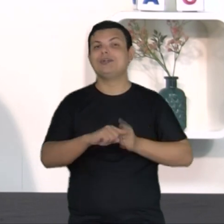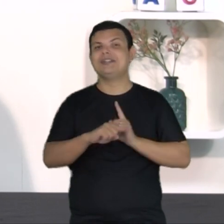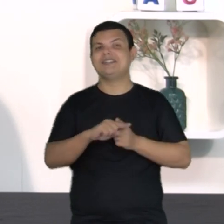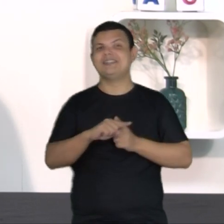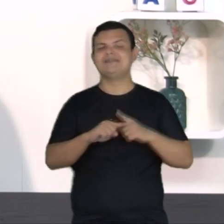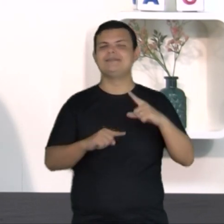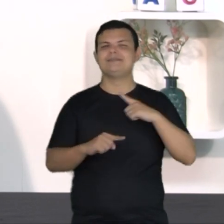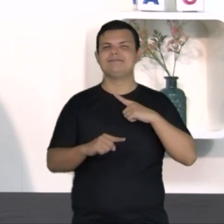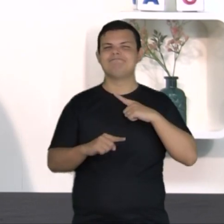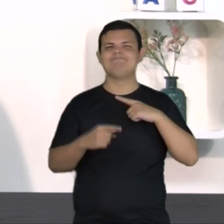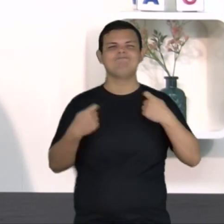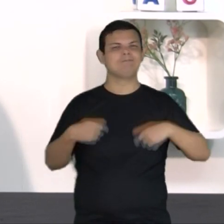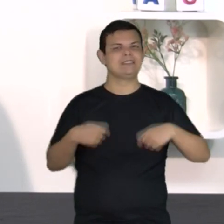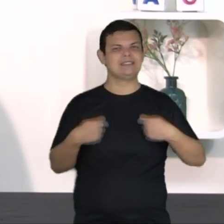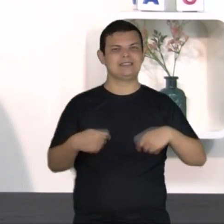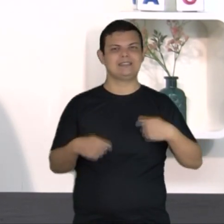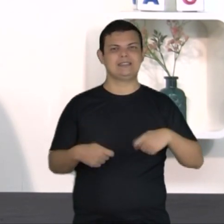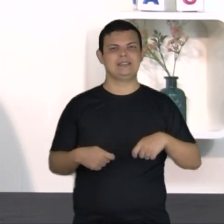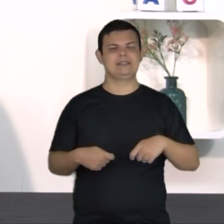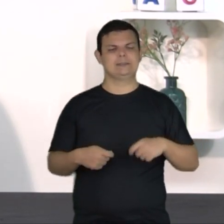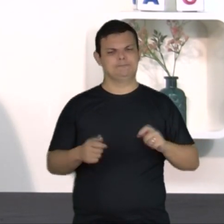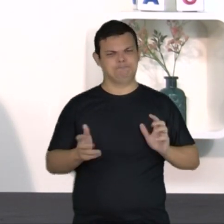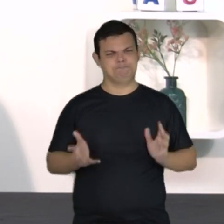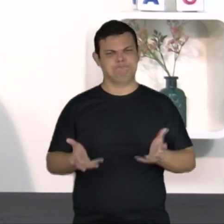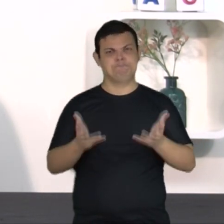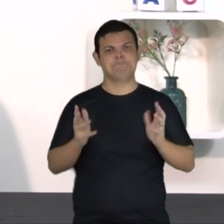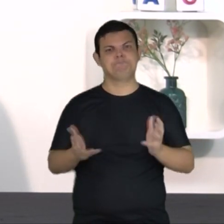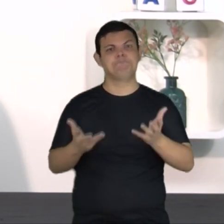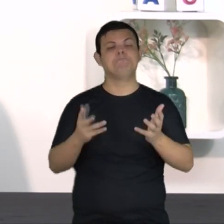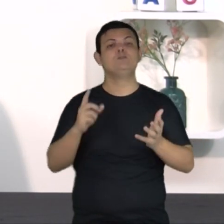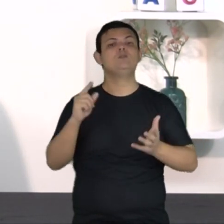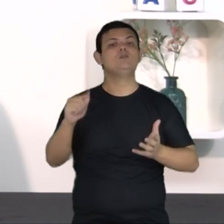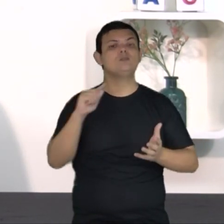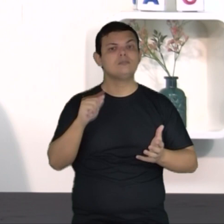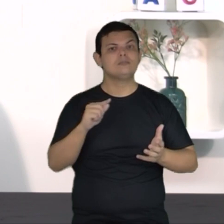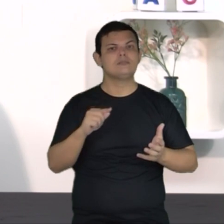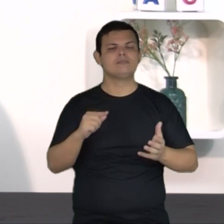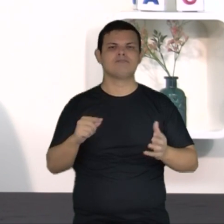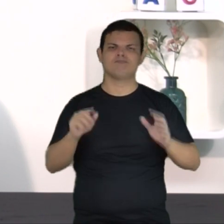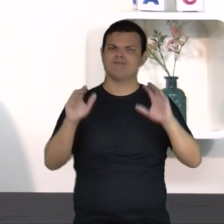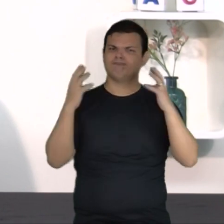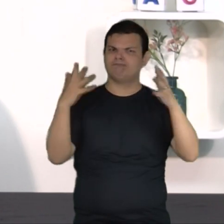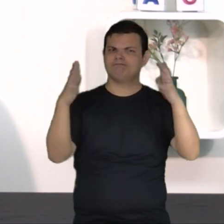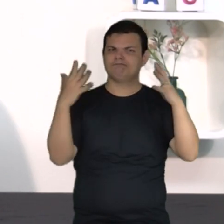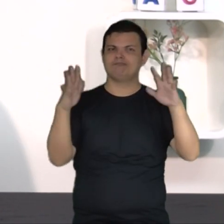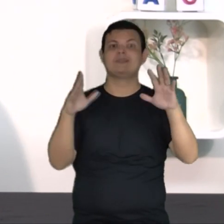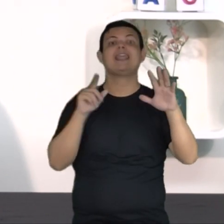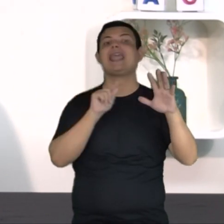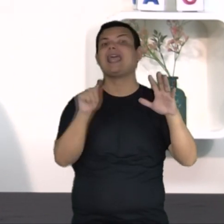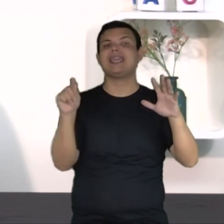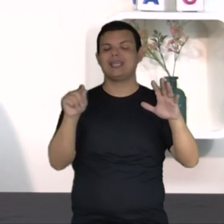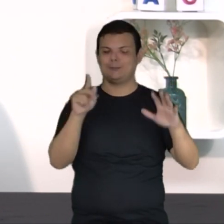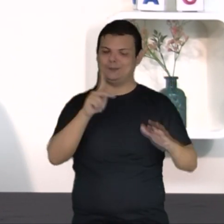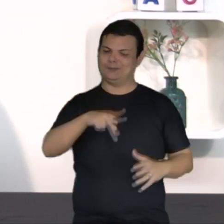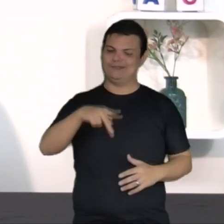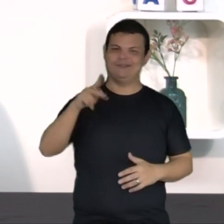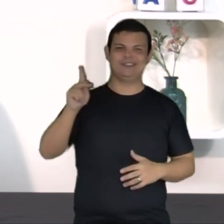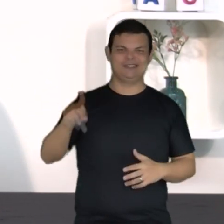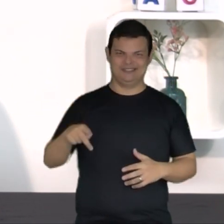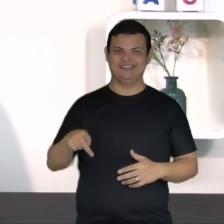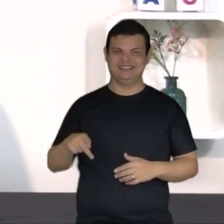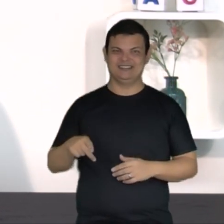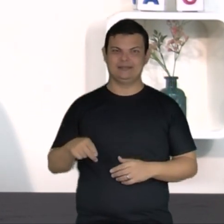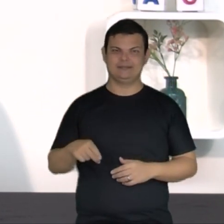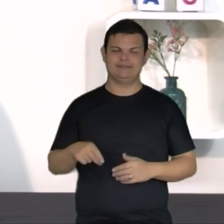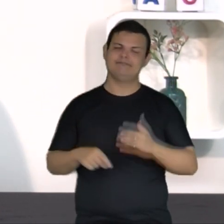eu preciso fazer, merecidamente, uma pequena homenagem aos professores, aos meus colegas professores.